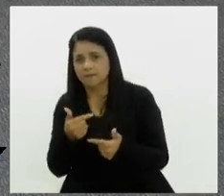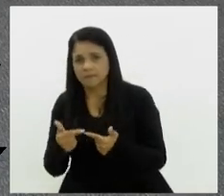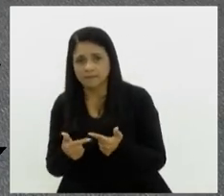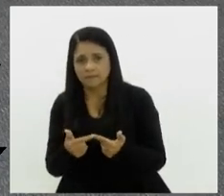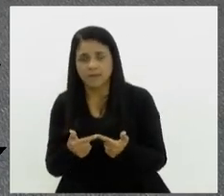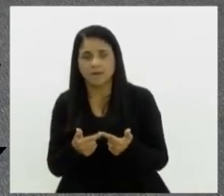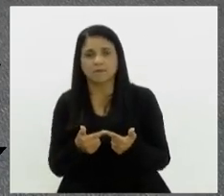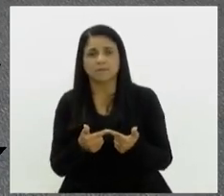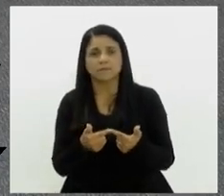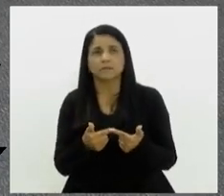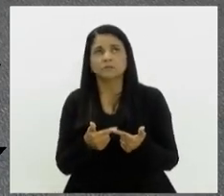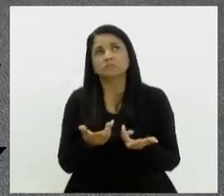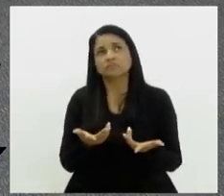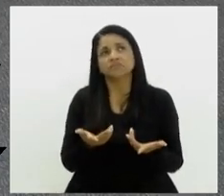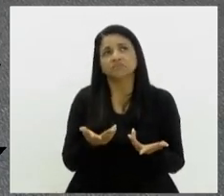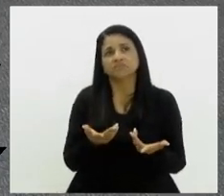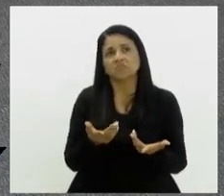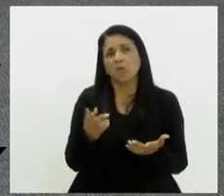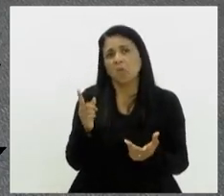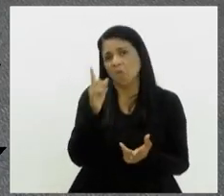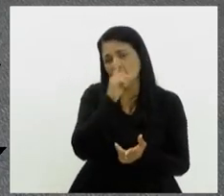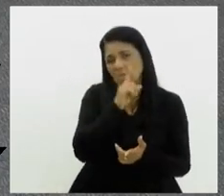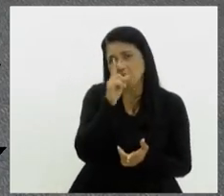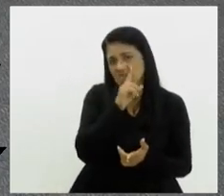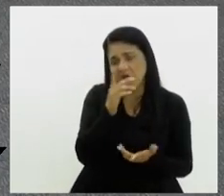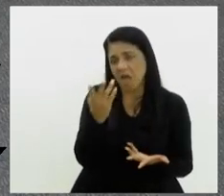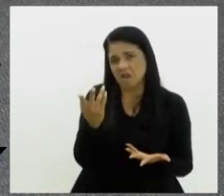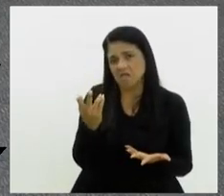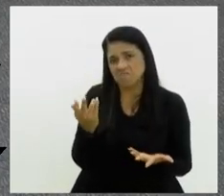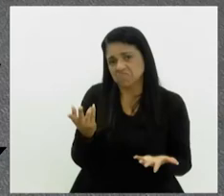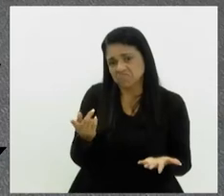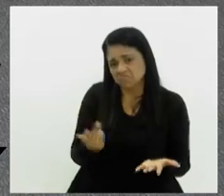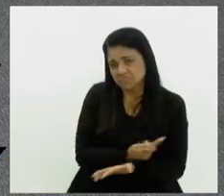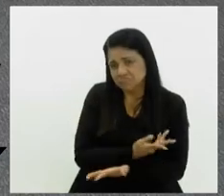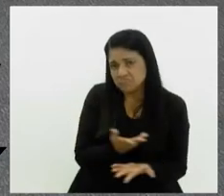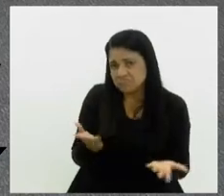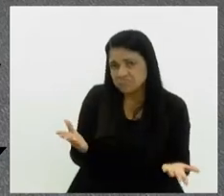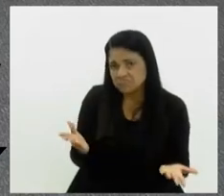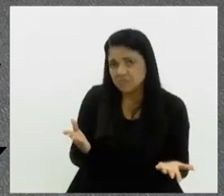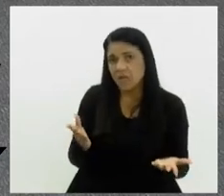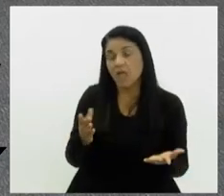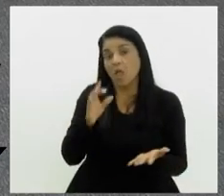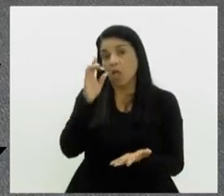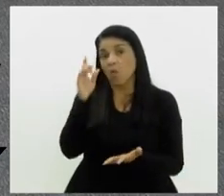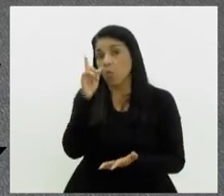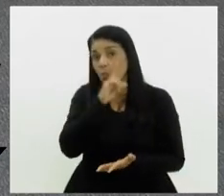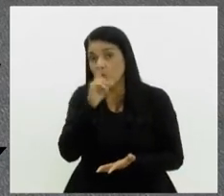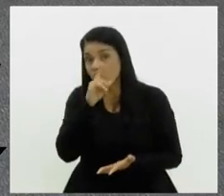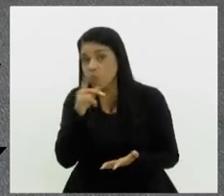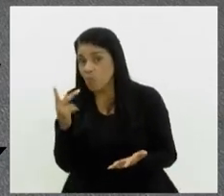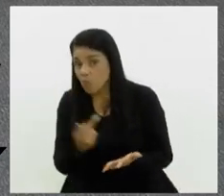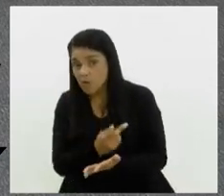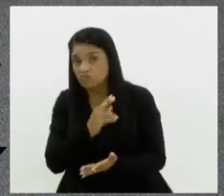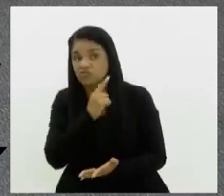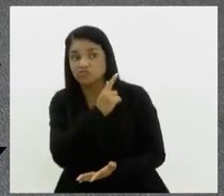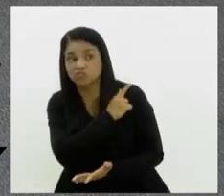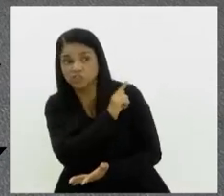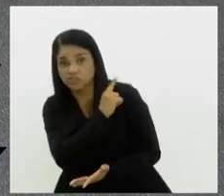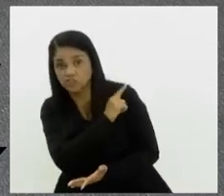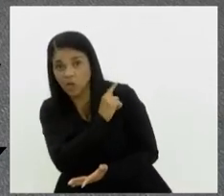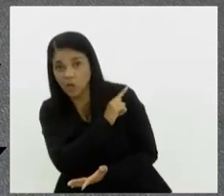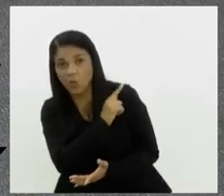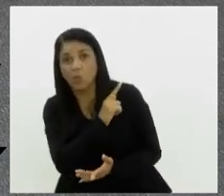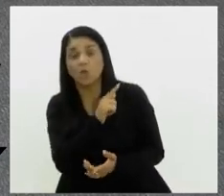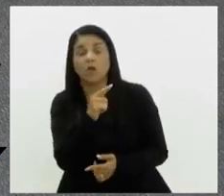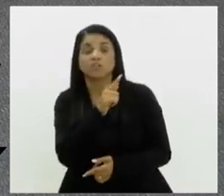fosse um mero erro casual. Não é um mero erro casual, é um erro de gestão, logo também é um erro